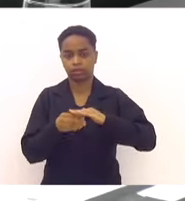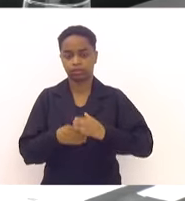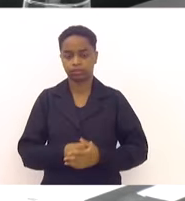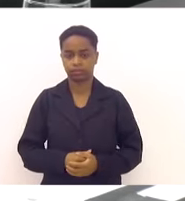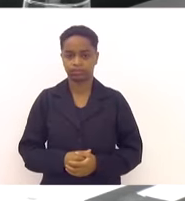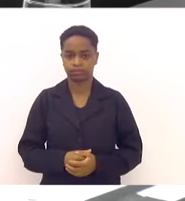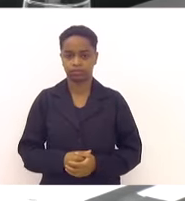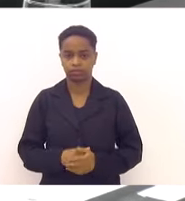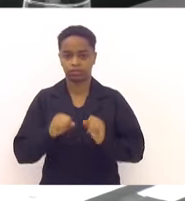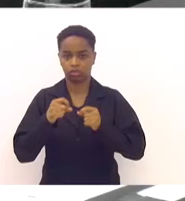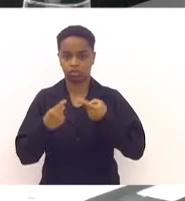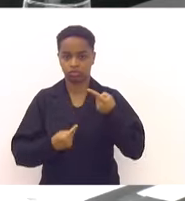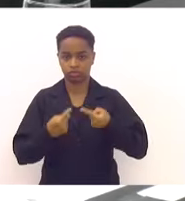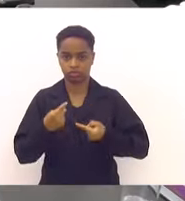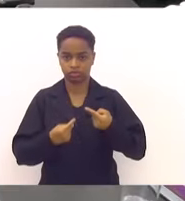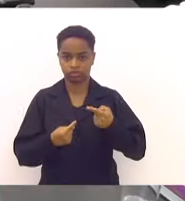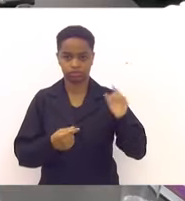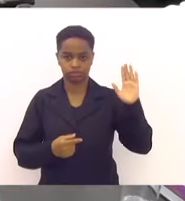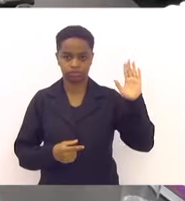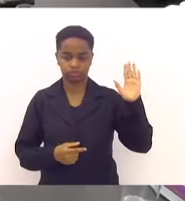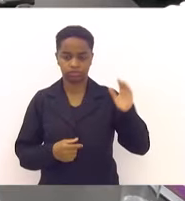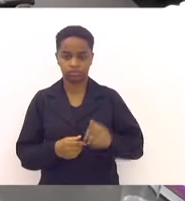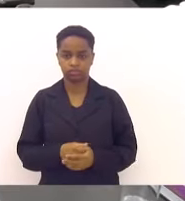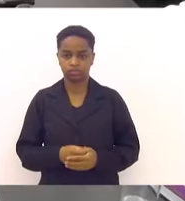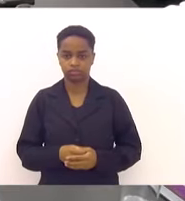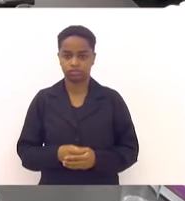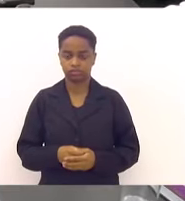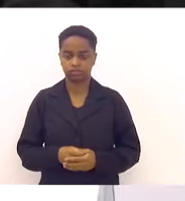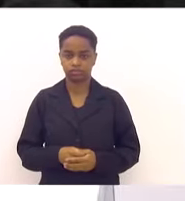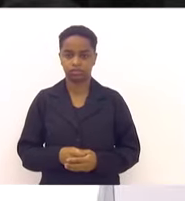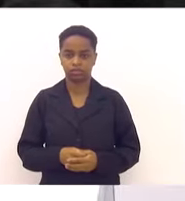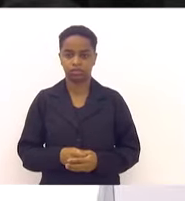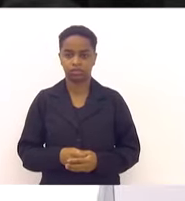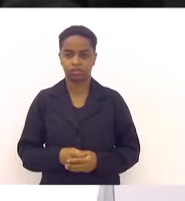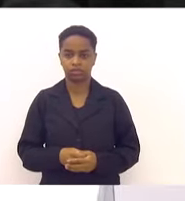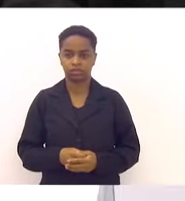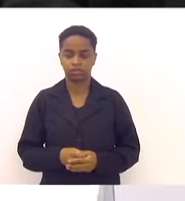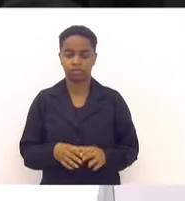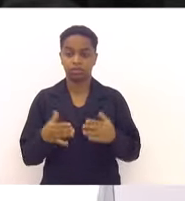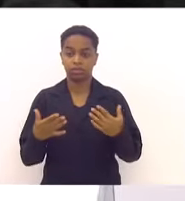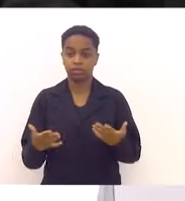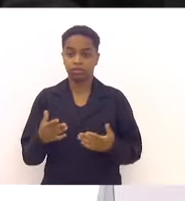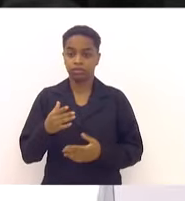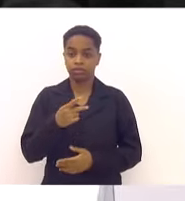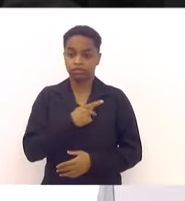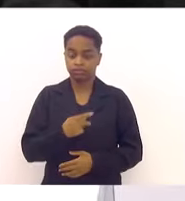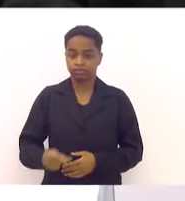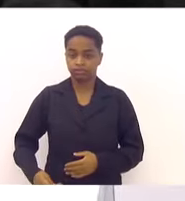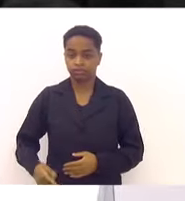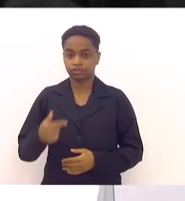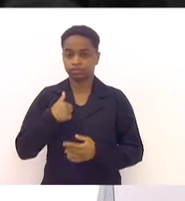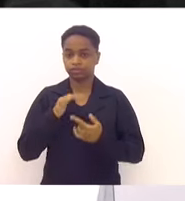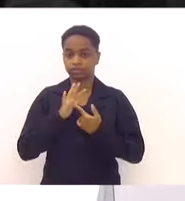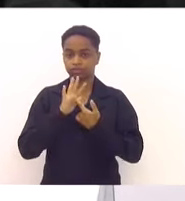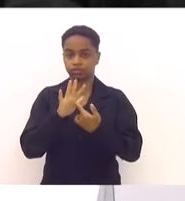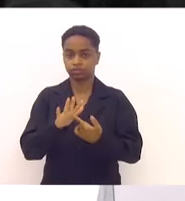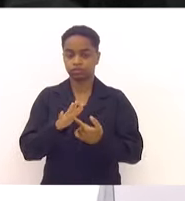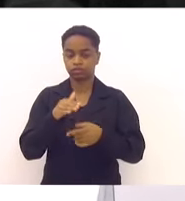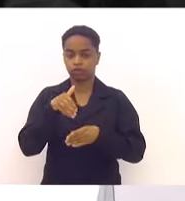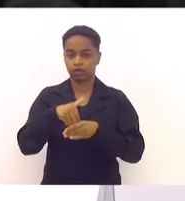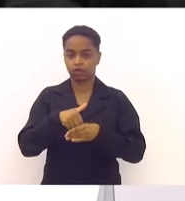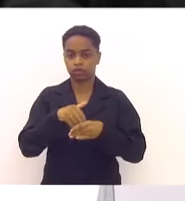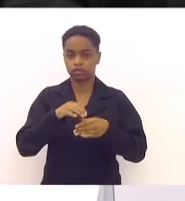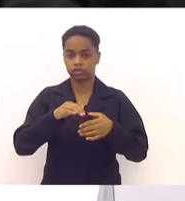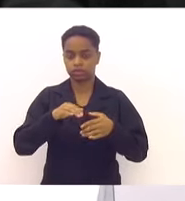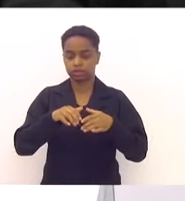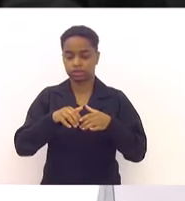emenda. Em discussão. Para discutir isso. Para discutir, deputado Luiz Paulo. Presidente, eu estou apresentando um voto